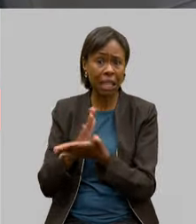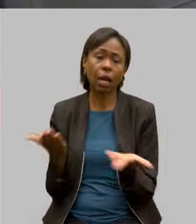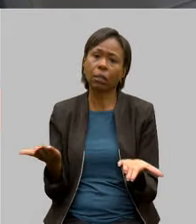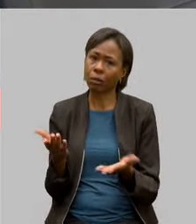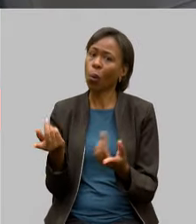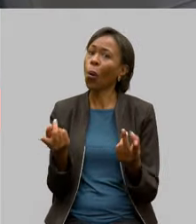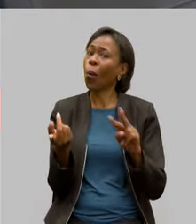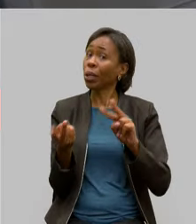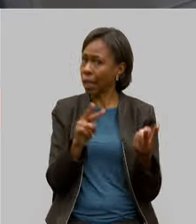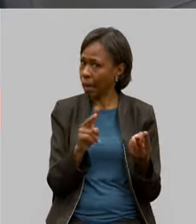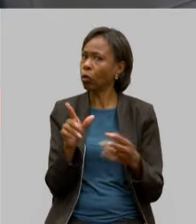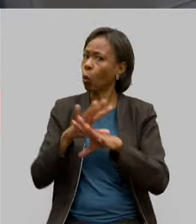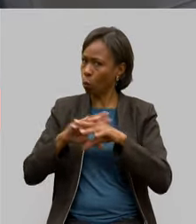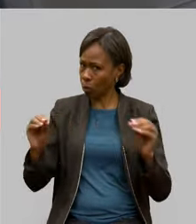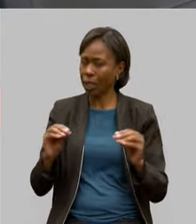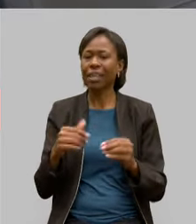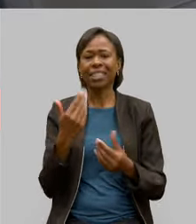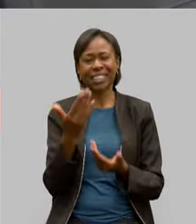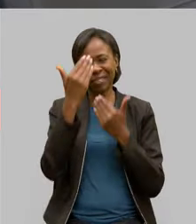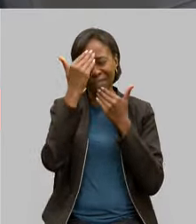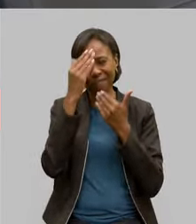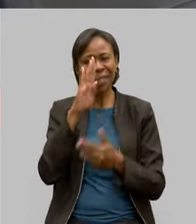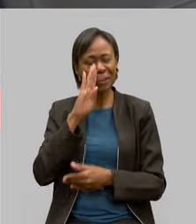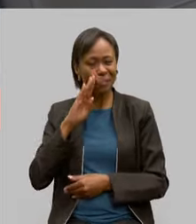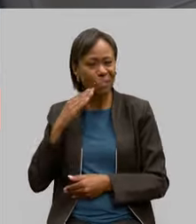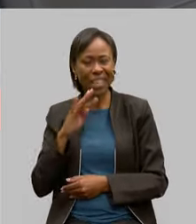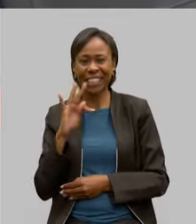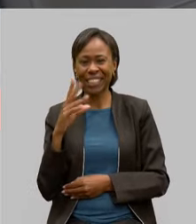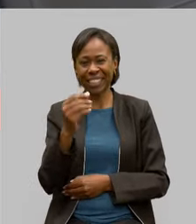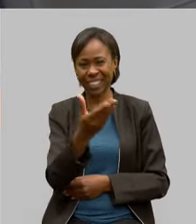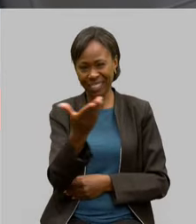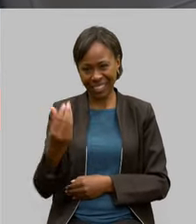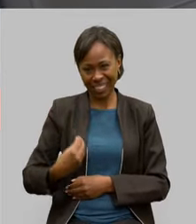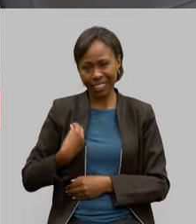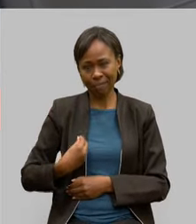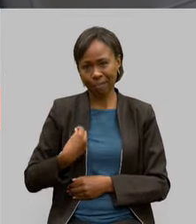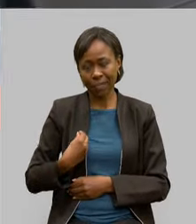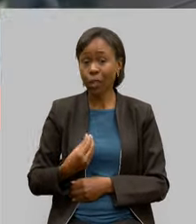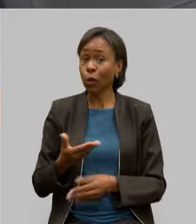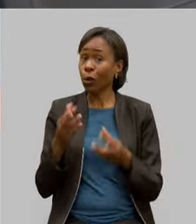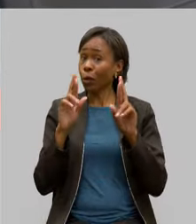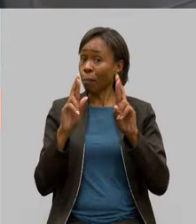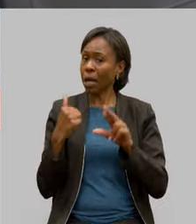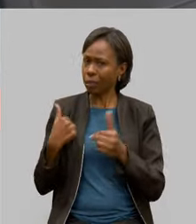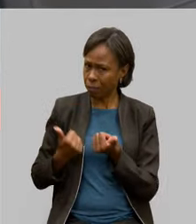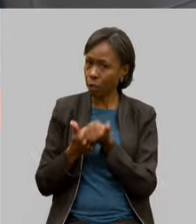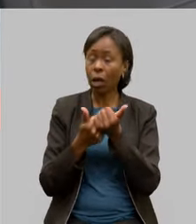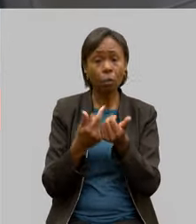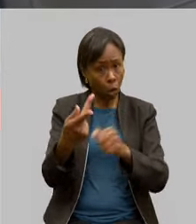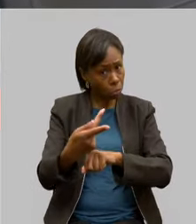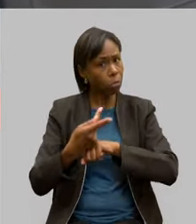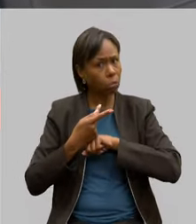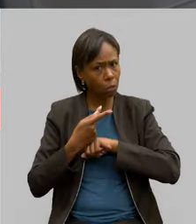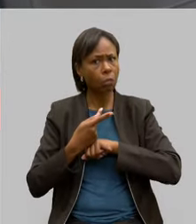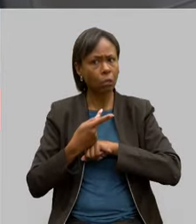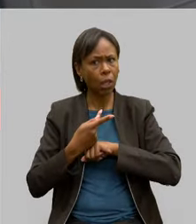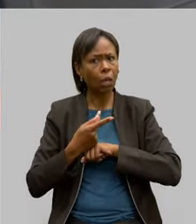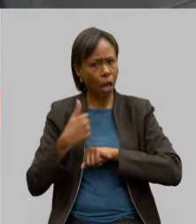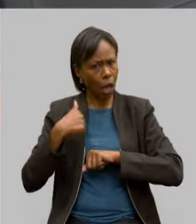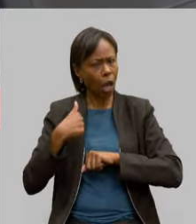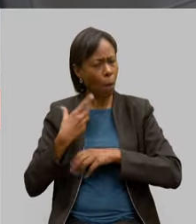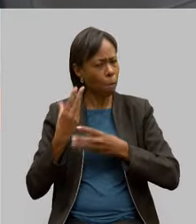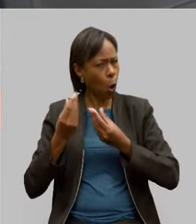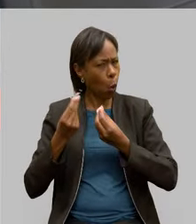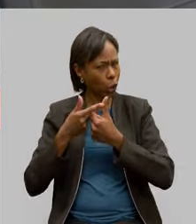obrigado pelaa oportunidade Bia e todos aqui presentes espero colaborar né me procurem eu tenho muita caixa